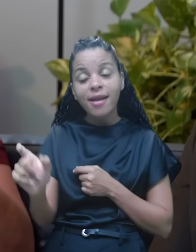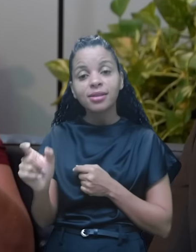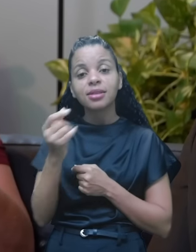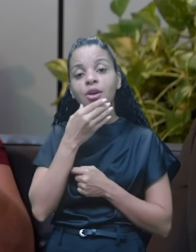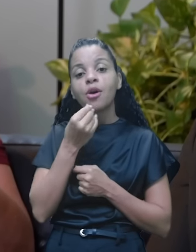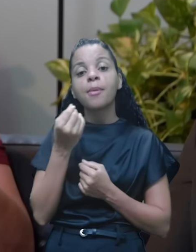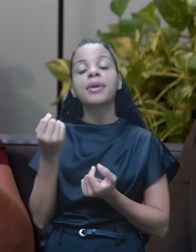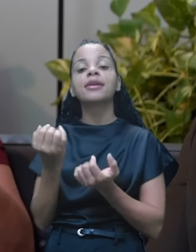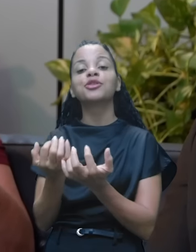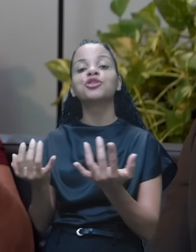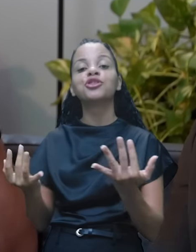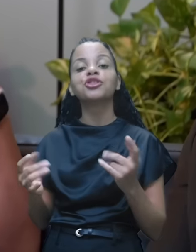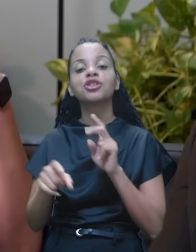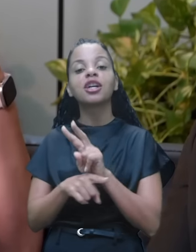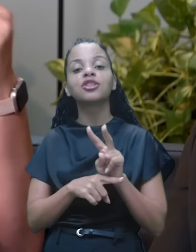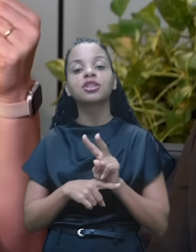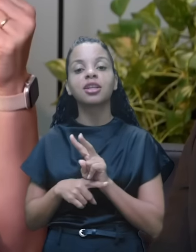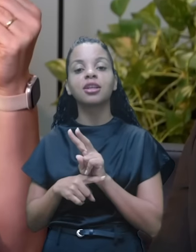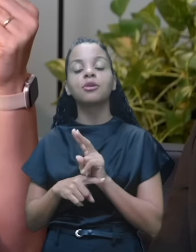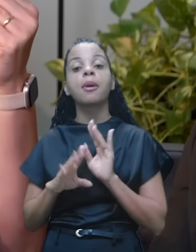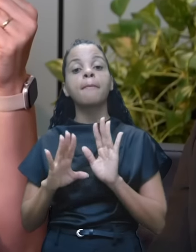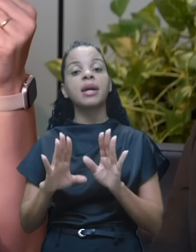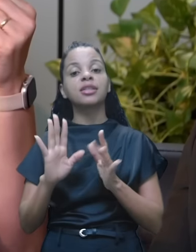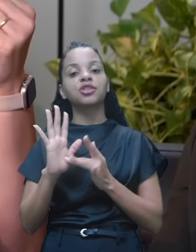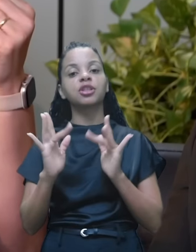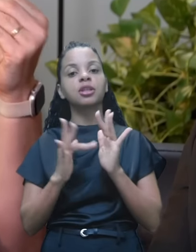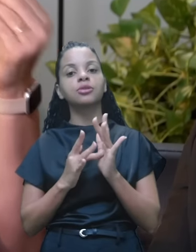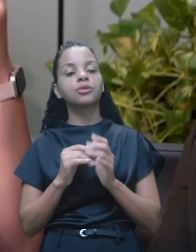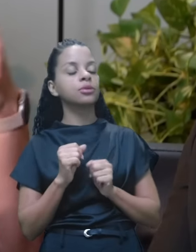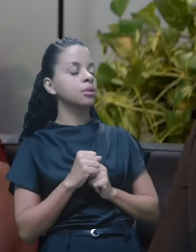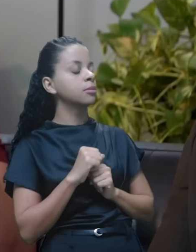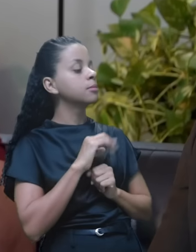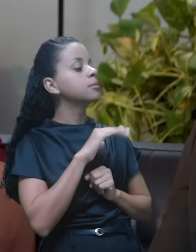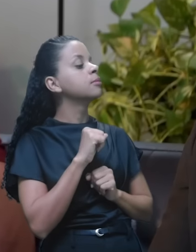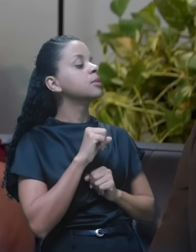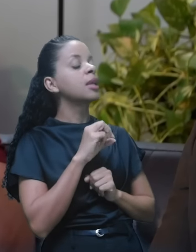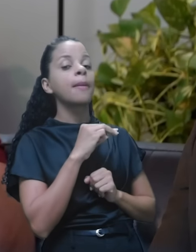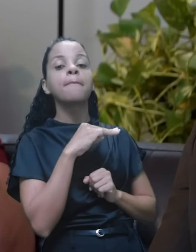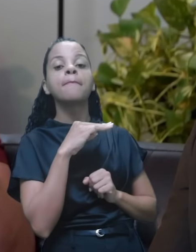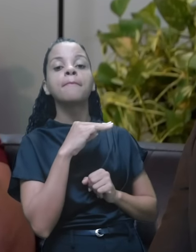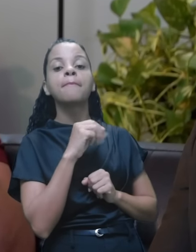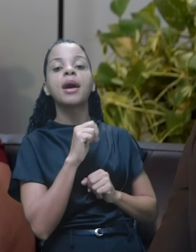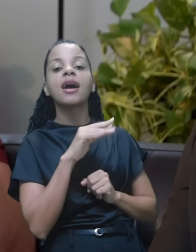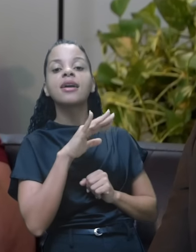que me toca muito, é que quando Jesus fala o nome dela, aí ela reconhece que é ele.